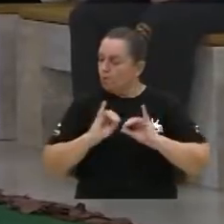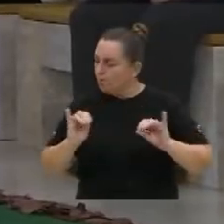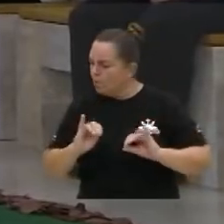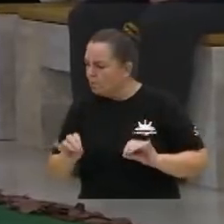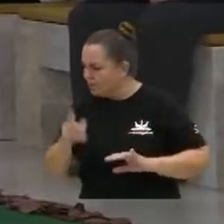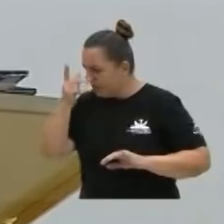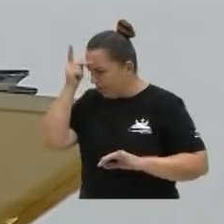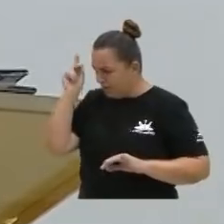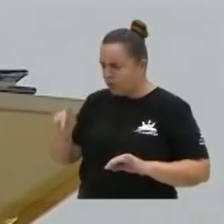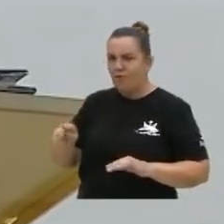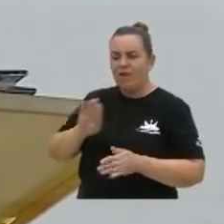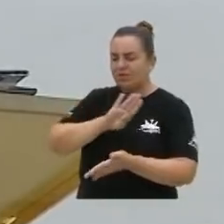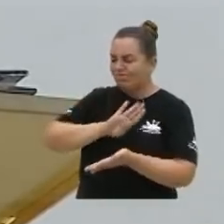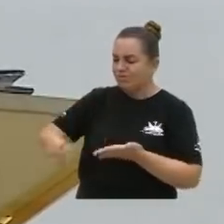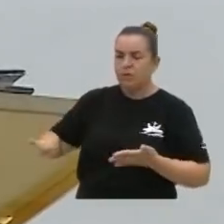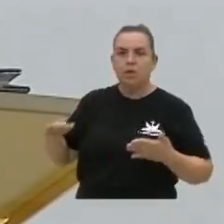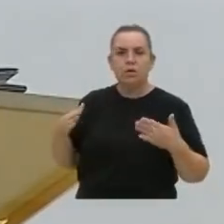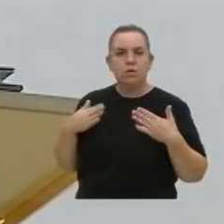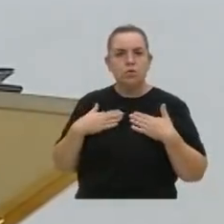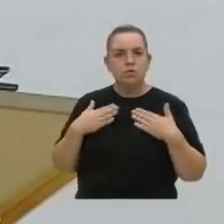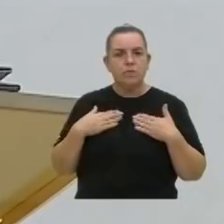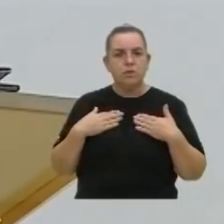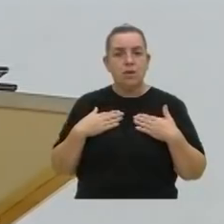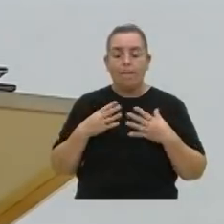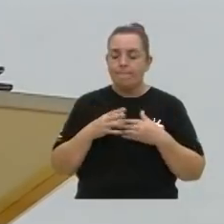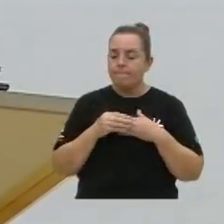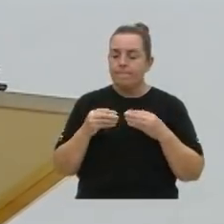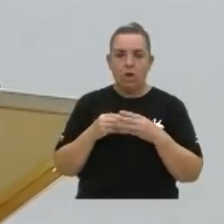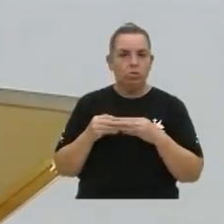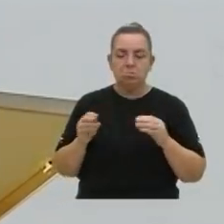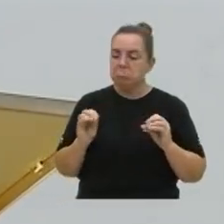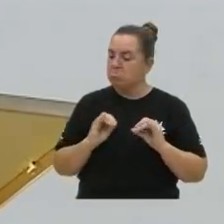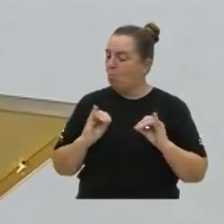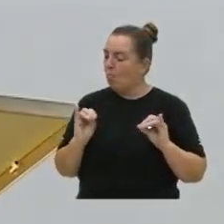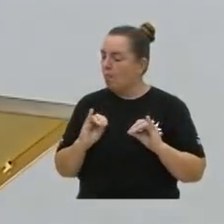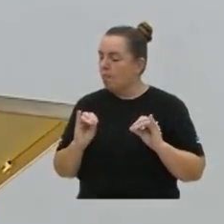vai arrancá-las de minhas mãos,